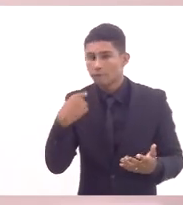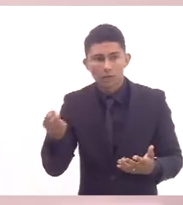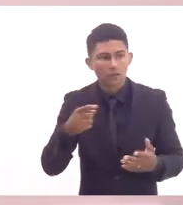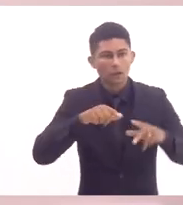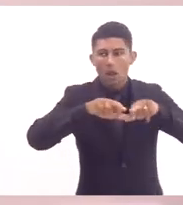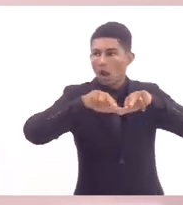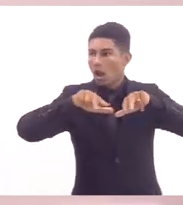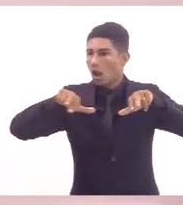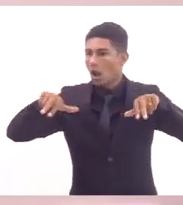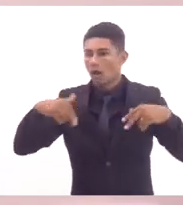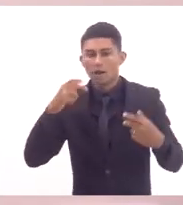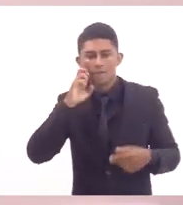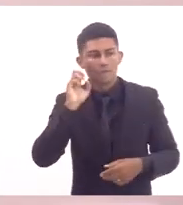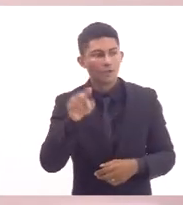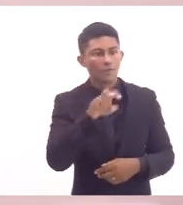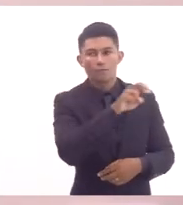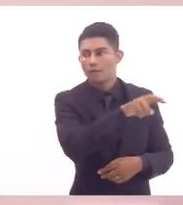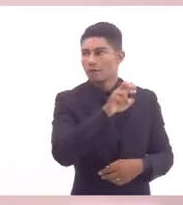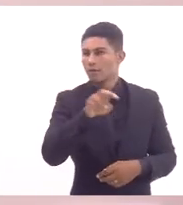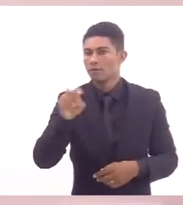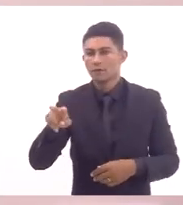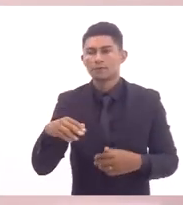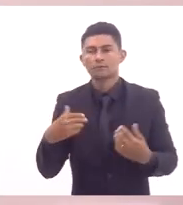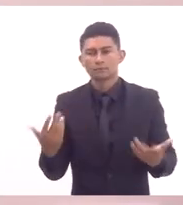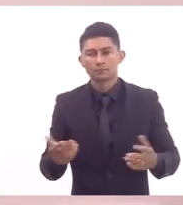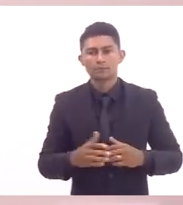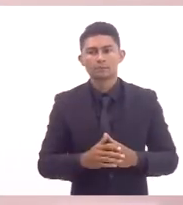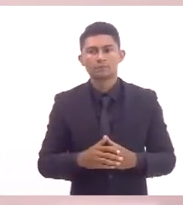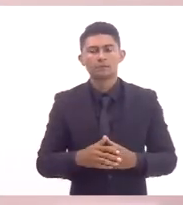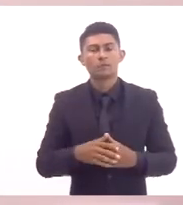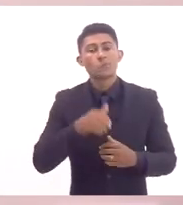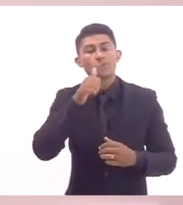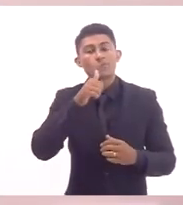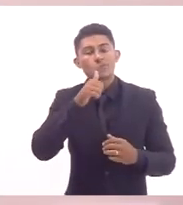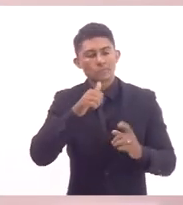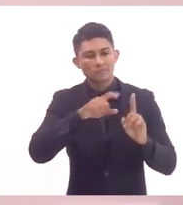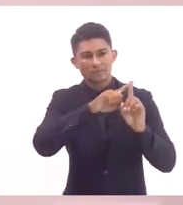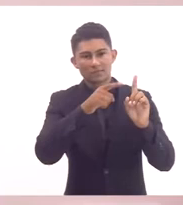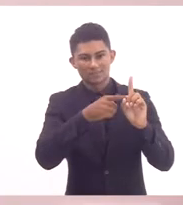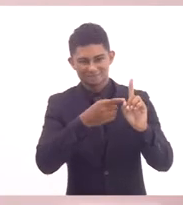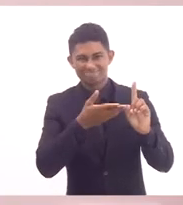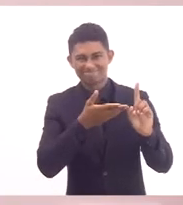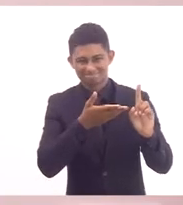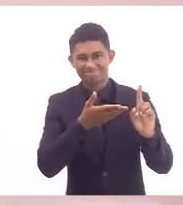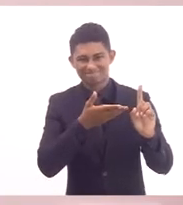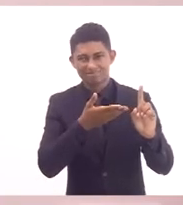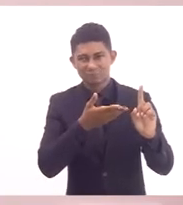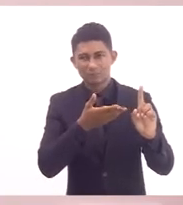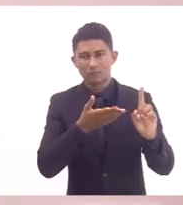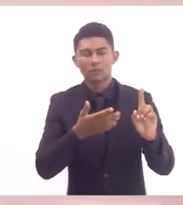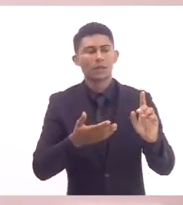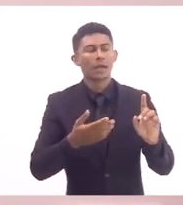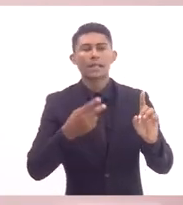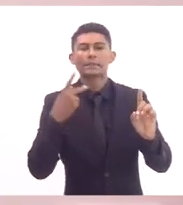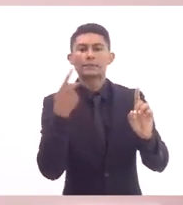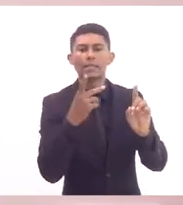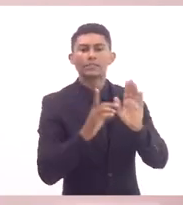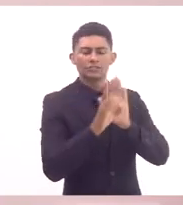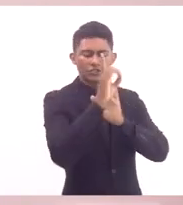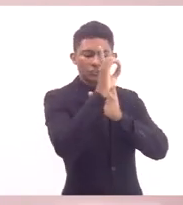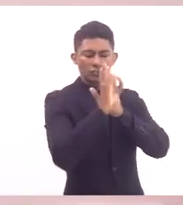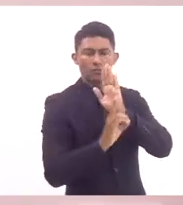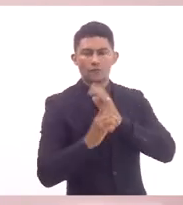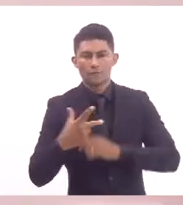e aí quando a gestante finalmente tiveram o direito a